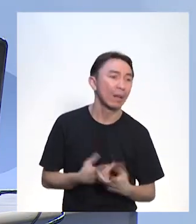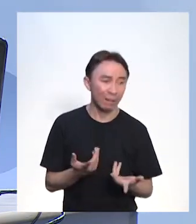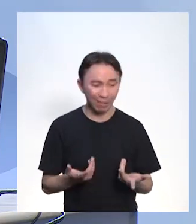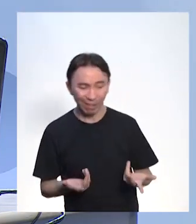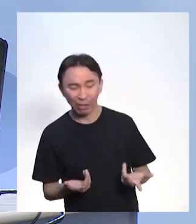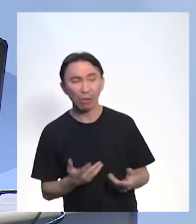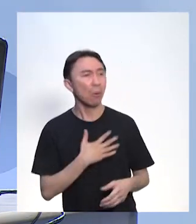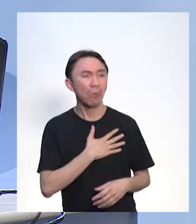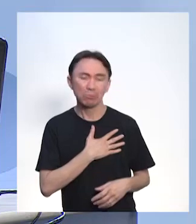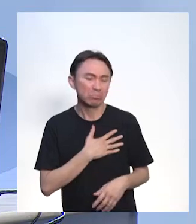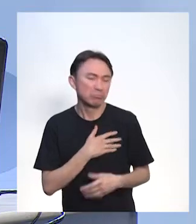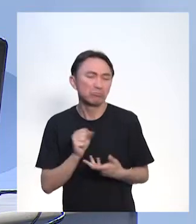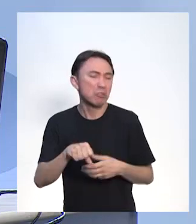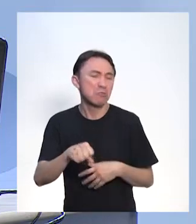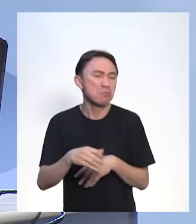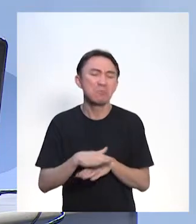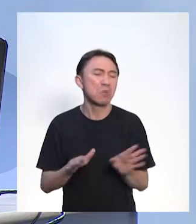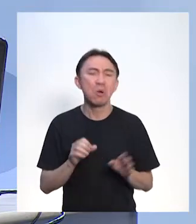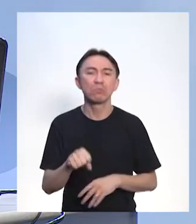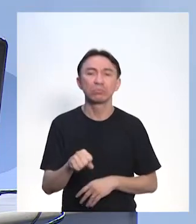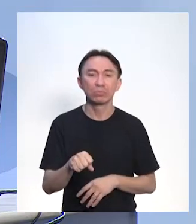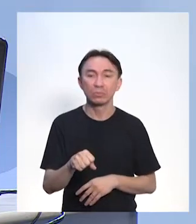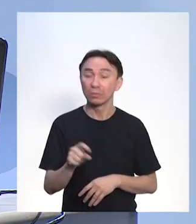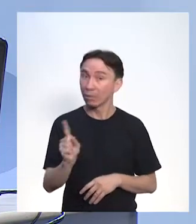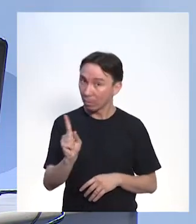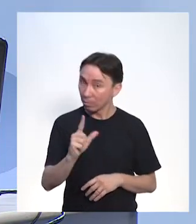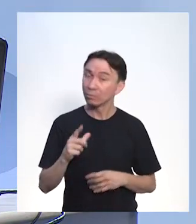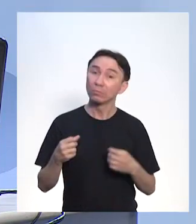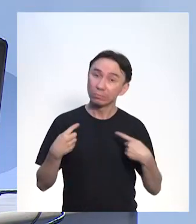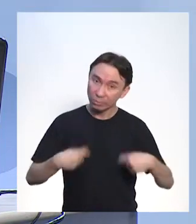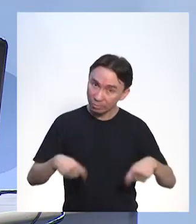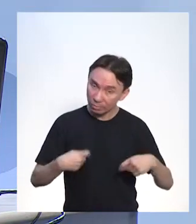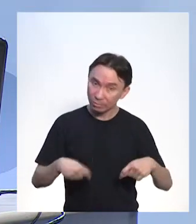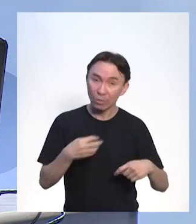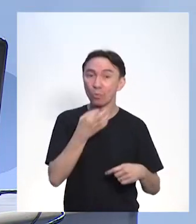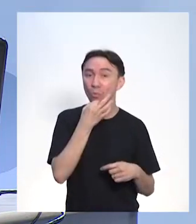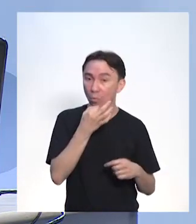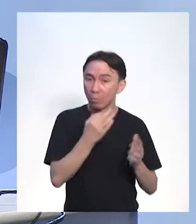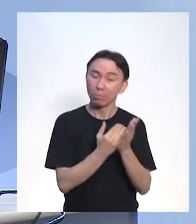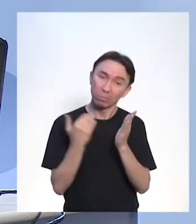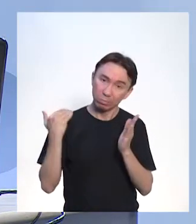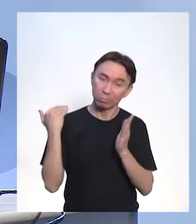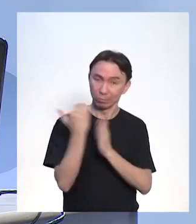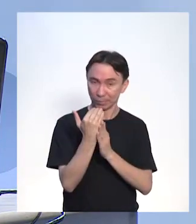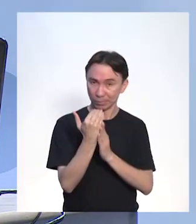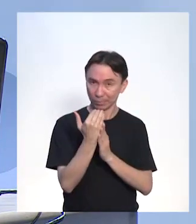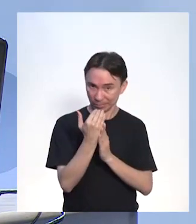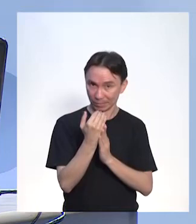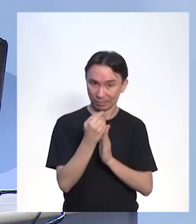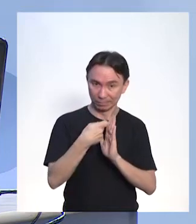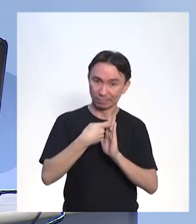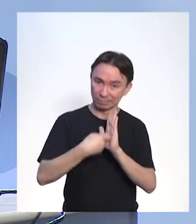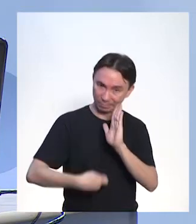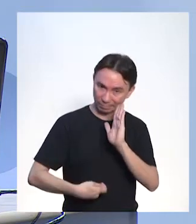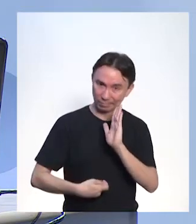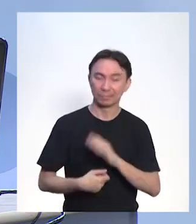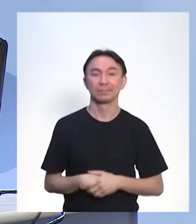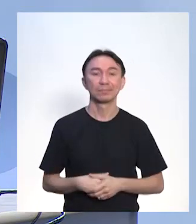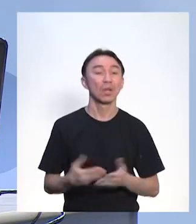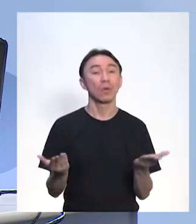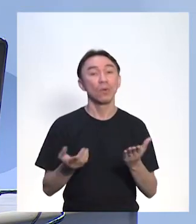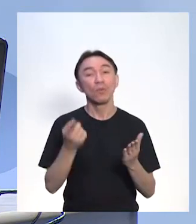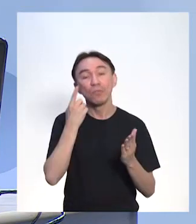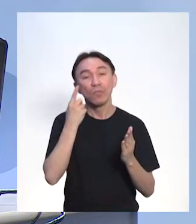gente vai trabalhar isso então nessa aula e nas próximas, certo? Então a gente vai começar com o texto que vocês vão assistir